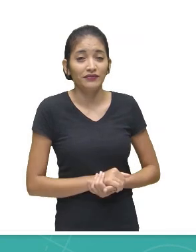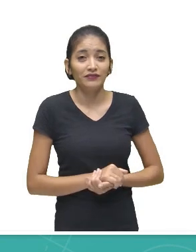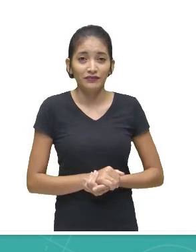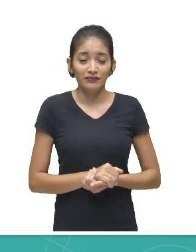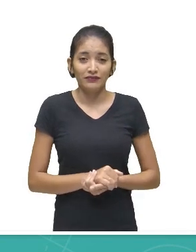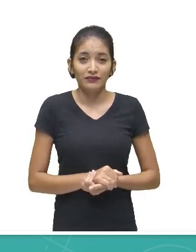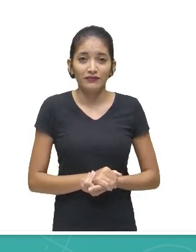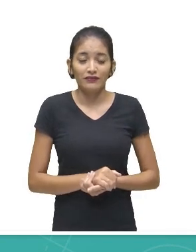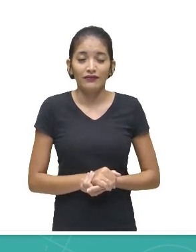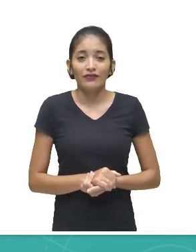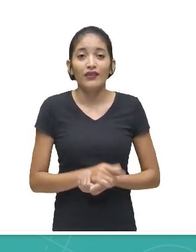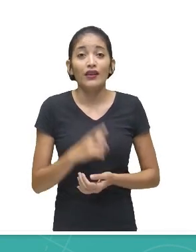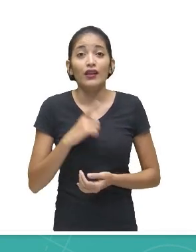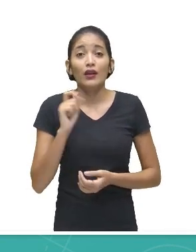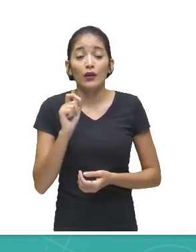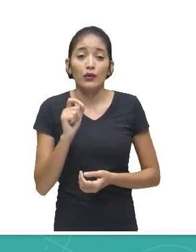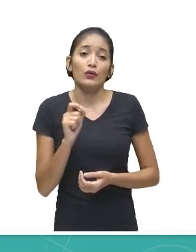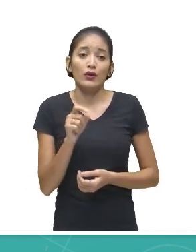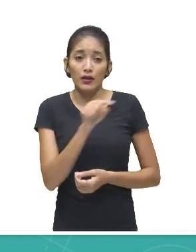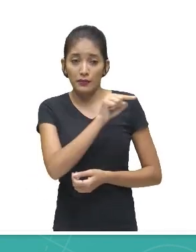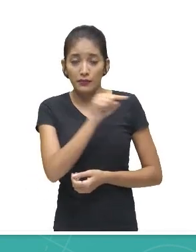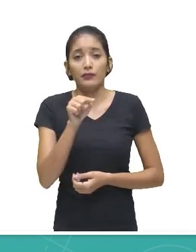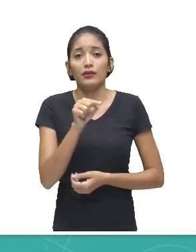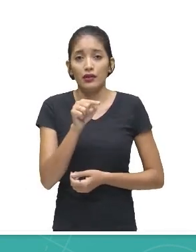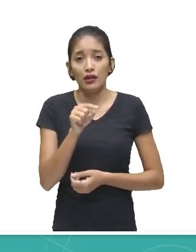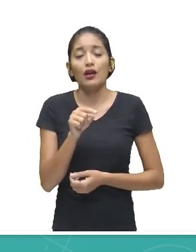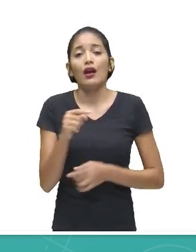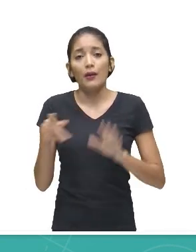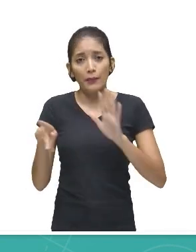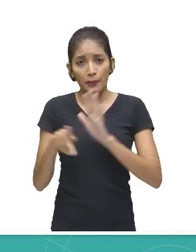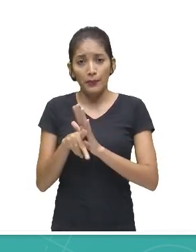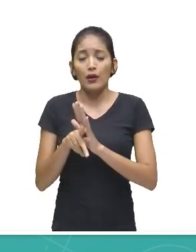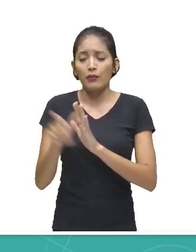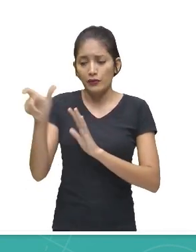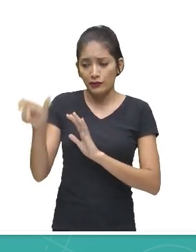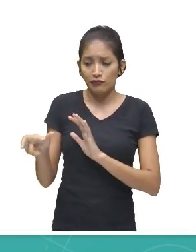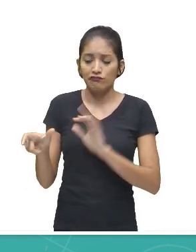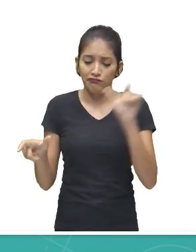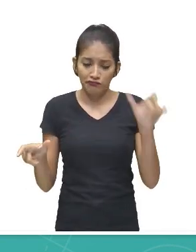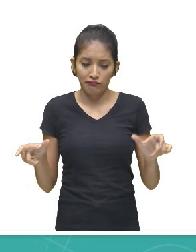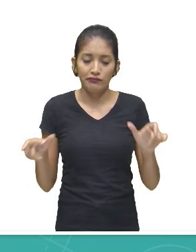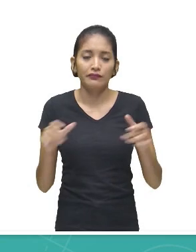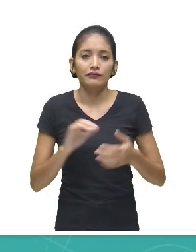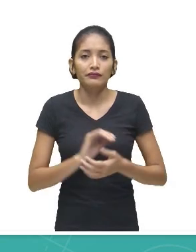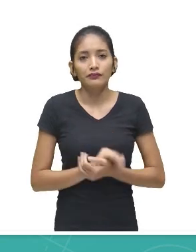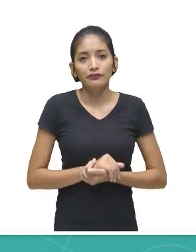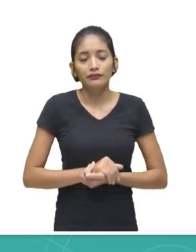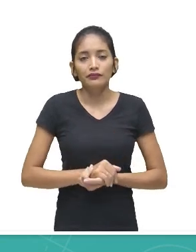Observe que aqui eu tenho que ter outra versão, né? Porque é a voz dos personagens que está acontecendo aqui, né?